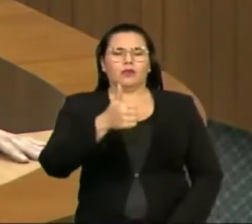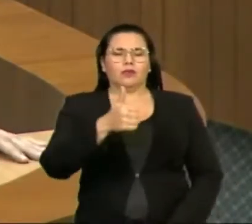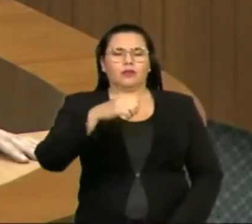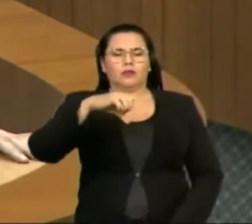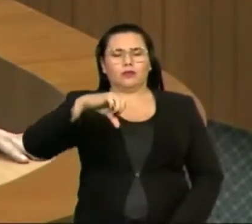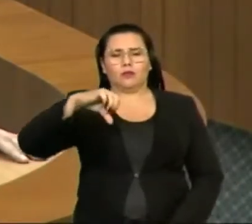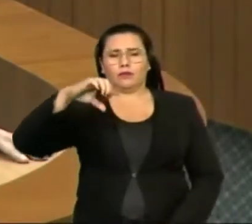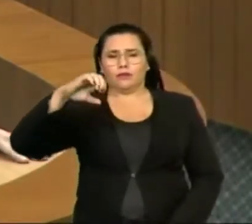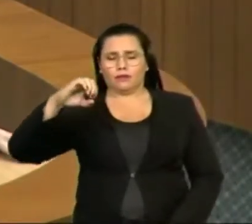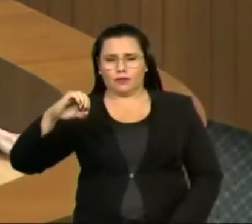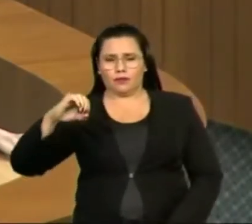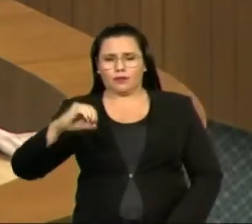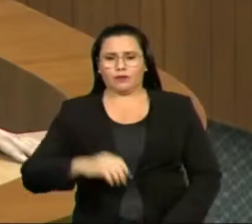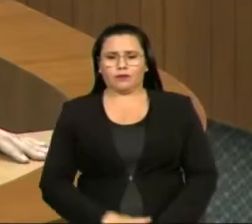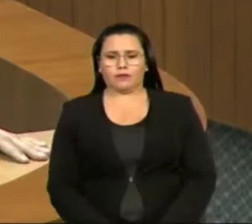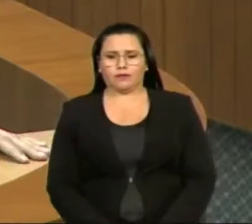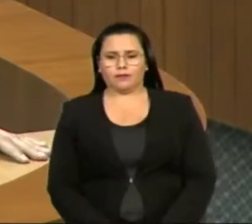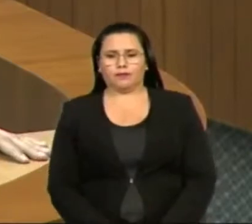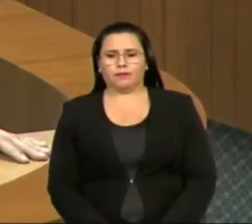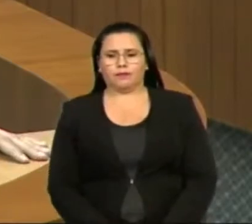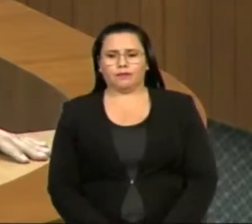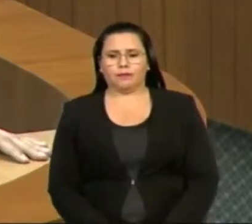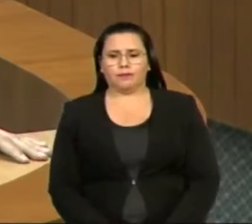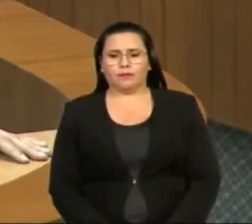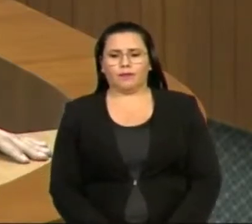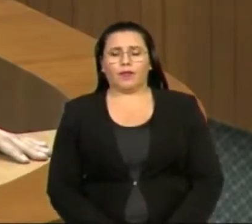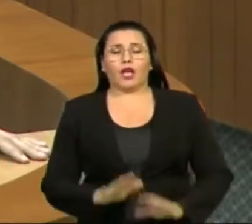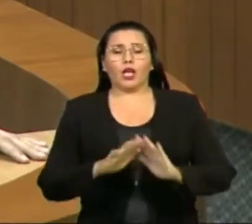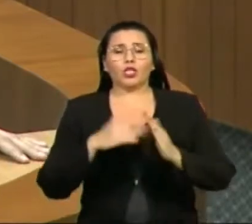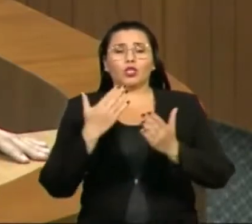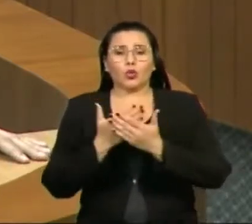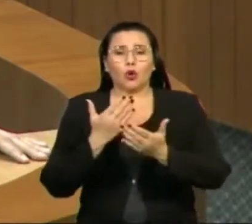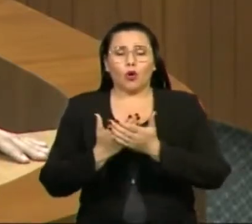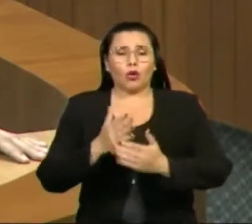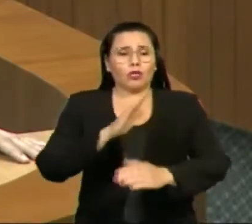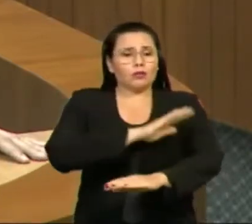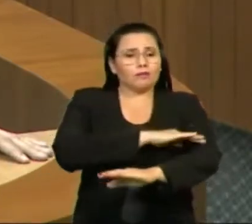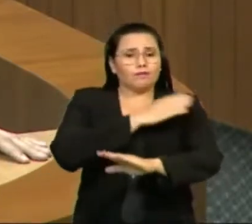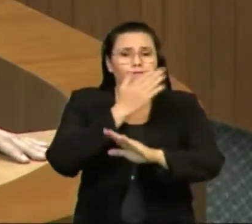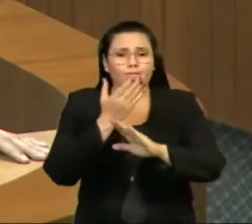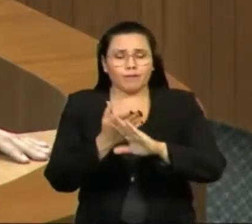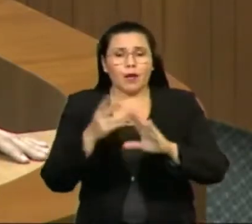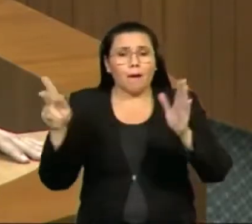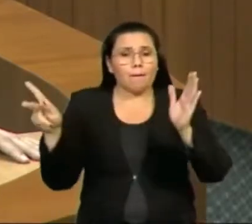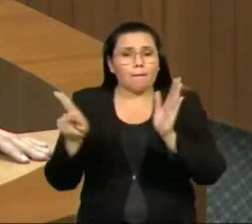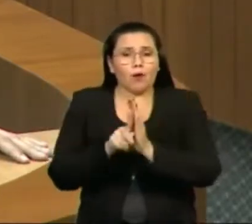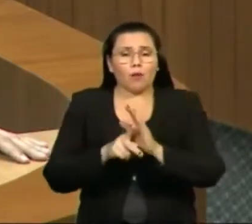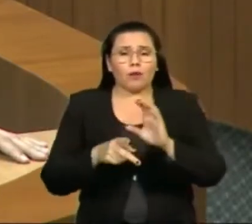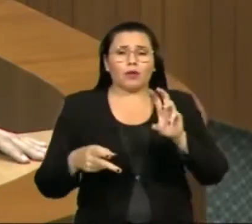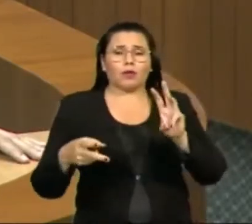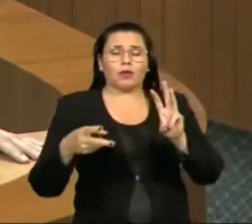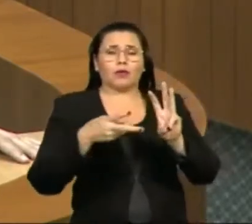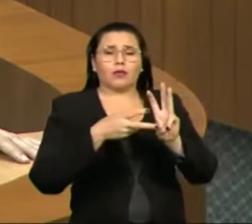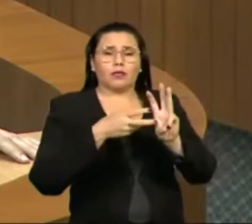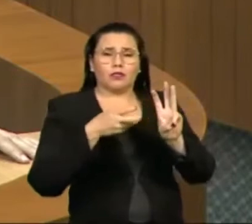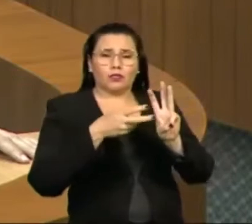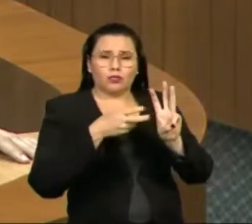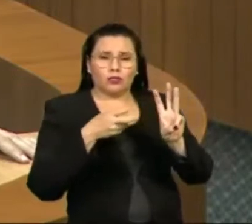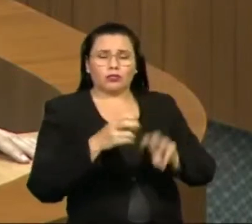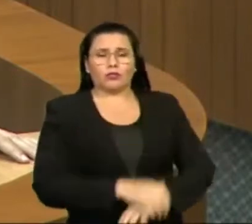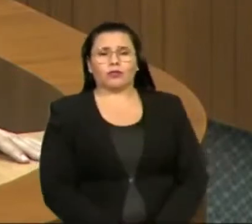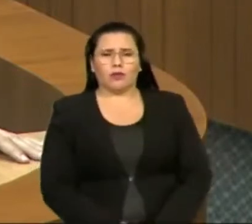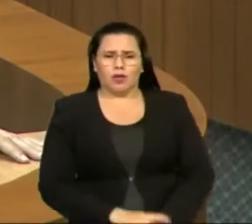detalhe, deputado Soldado Leite, escolas de tempo integral indígenas, para garantir que os nossos povos